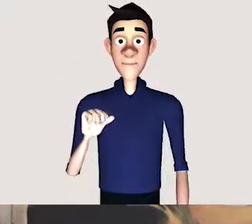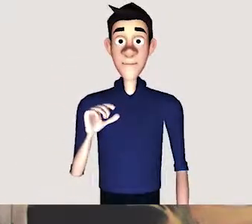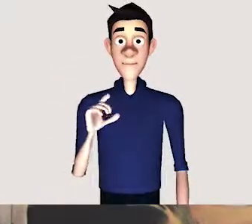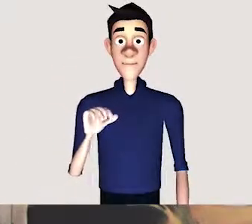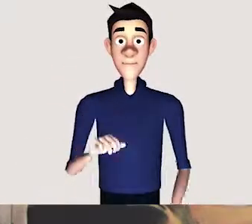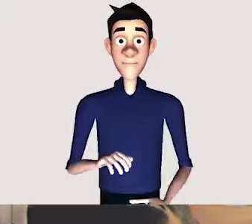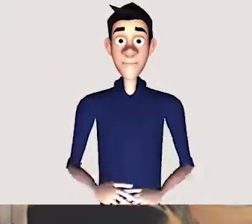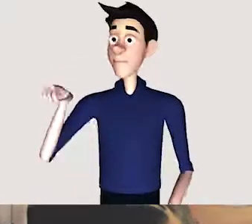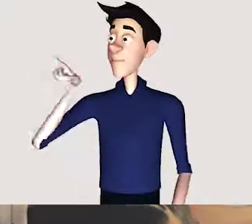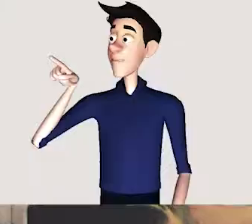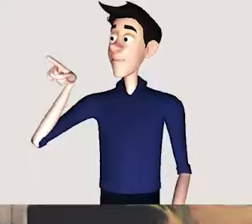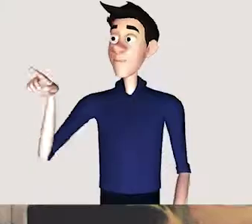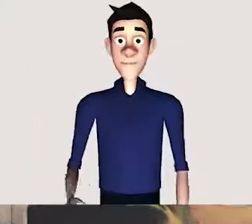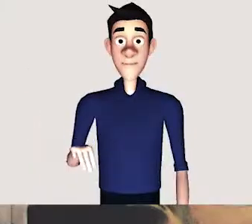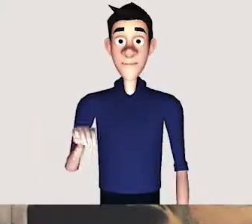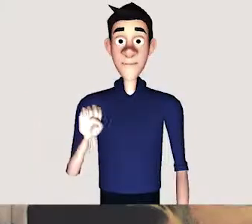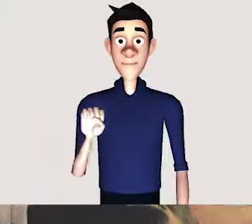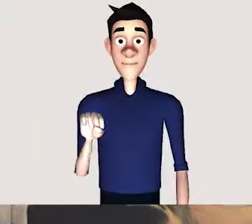de